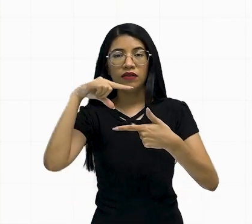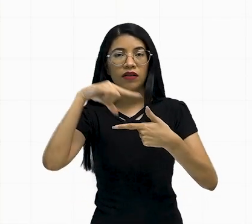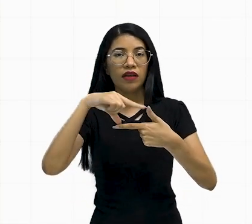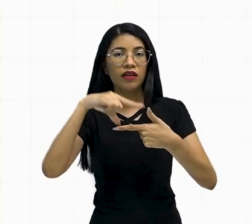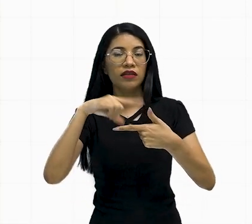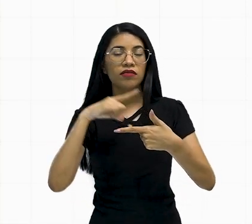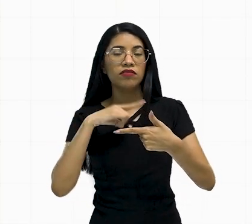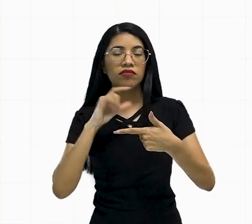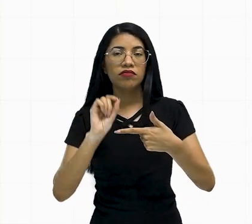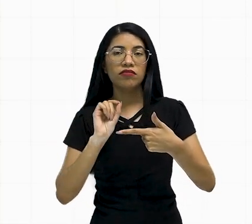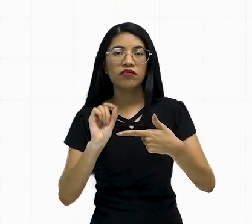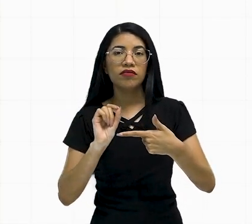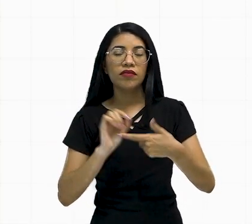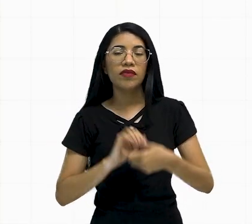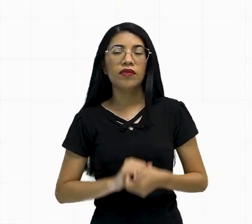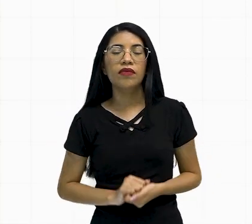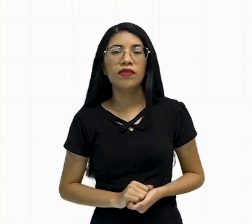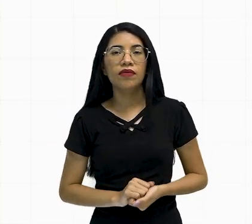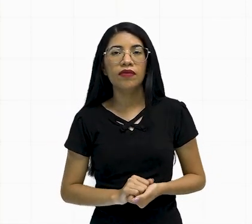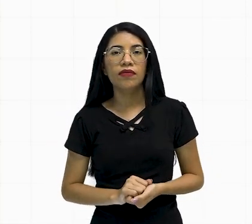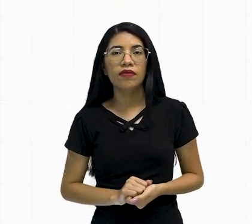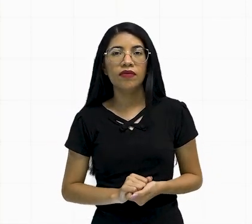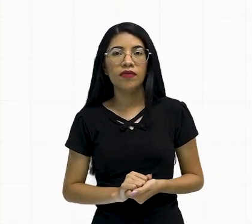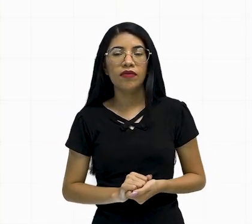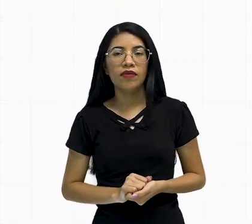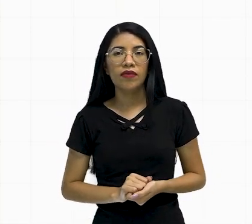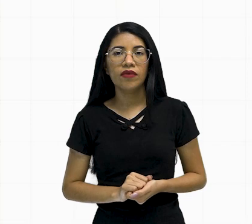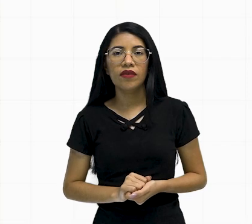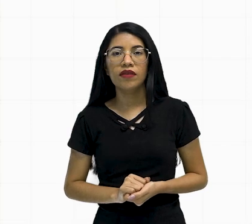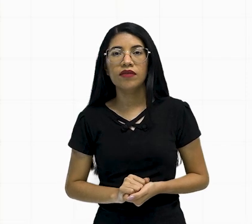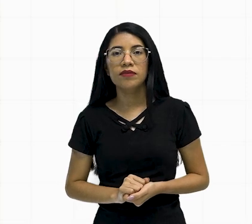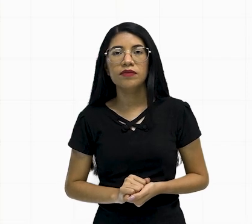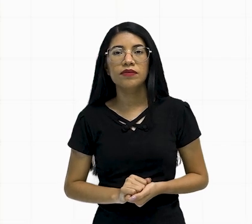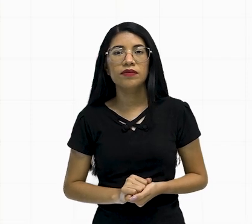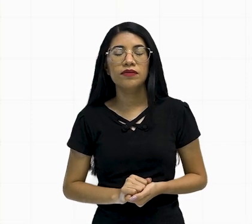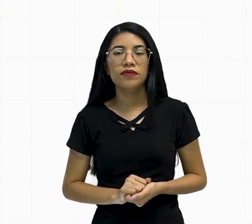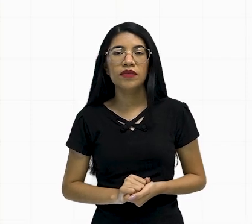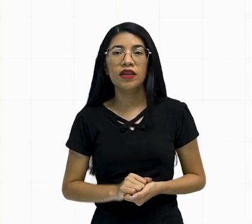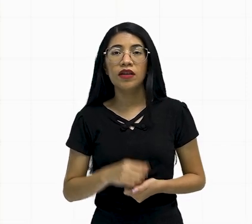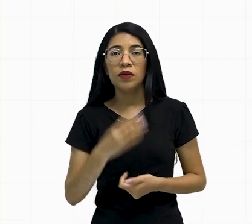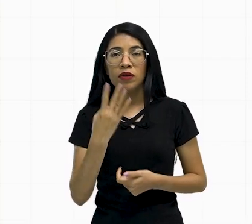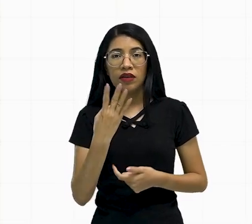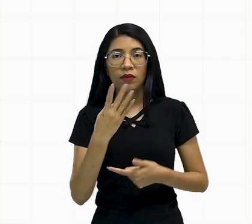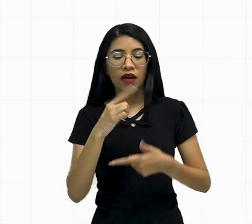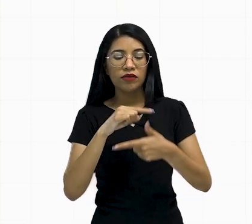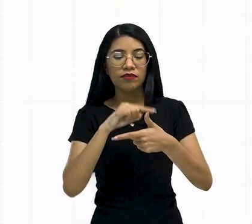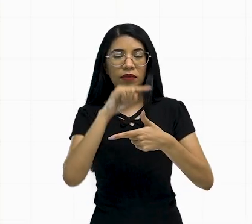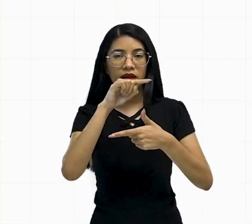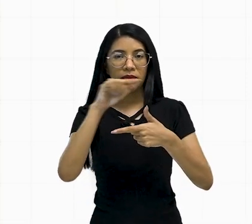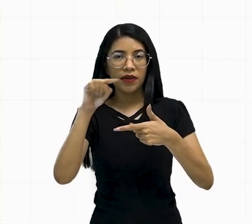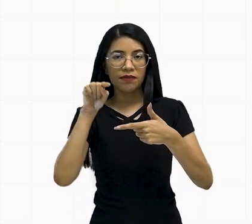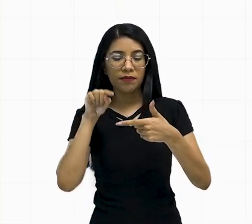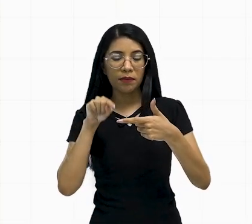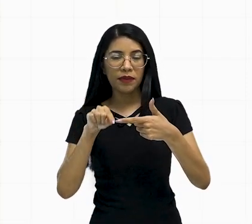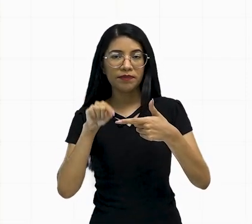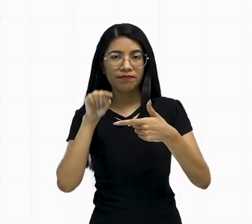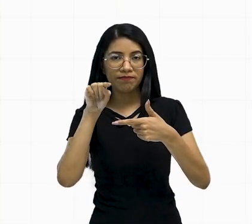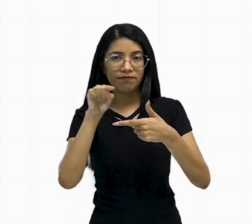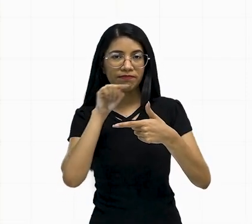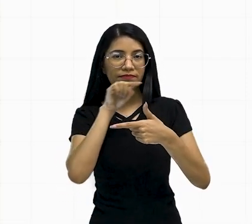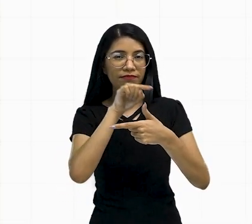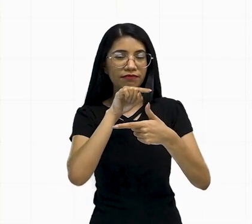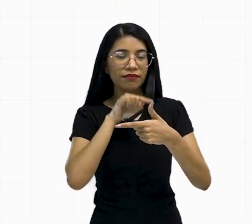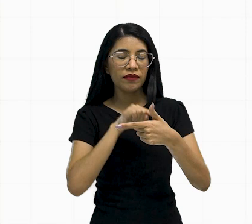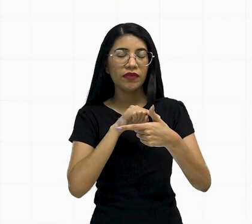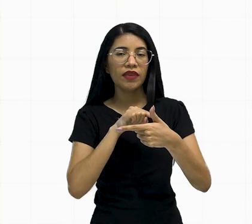possuir 1, 2, 3, 4 vértices, ok? Se ele